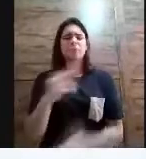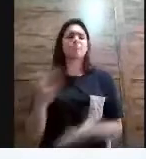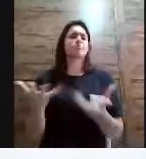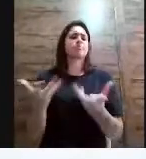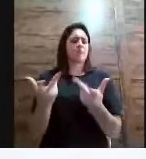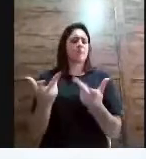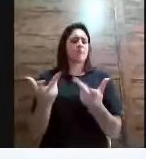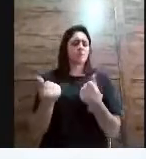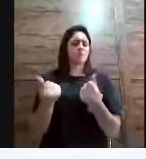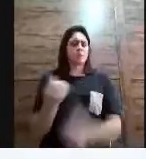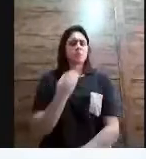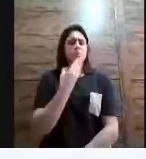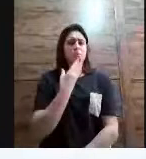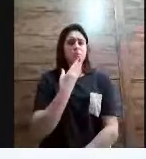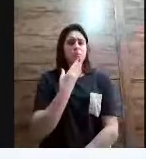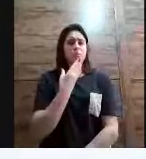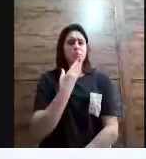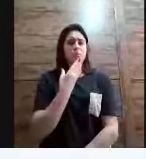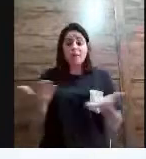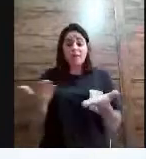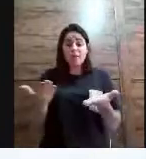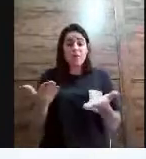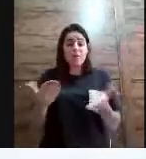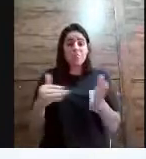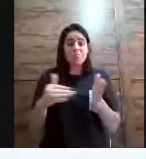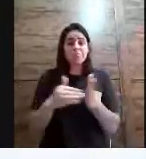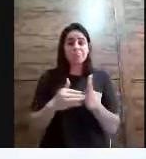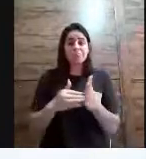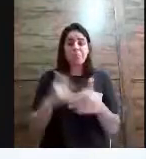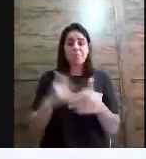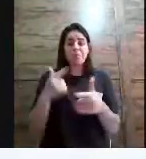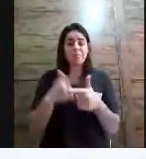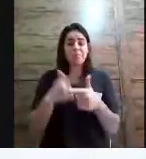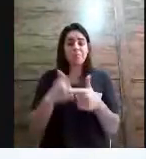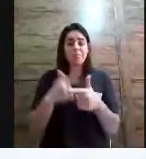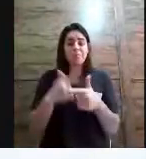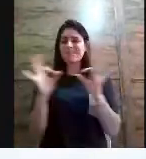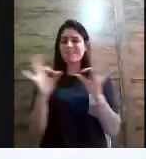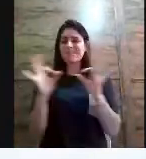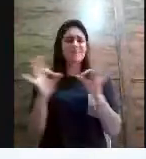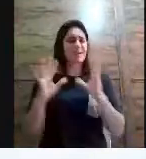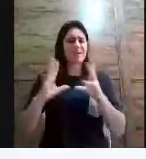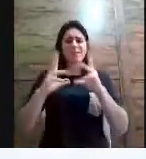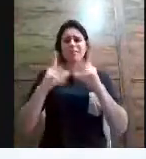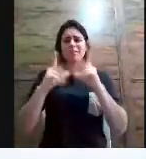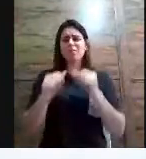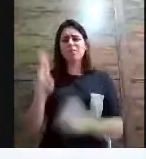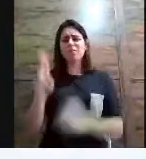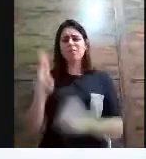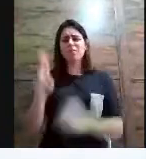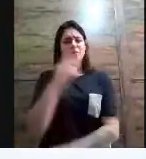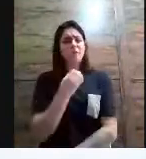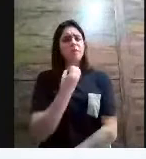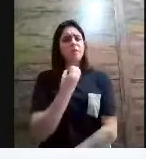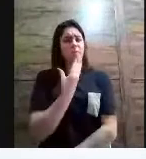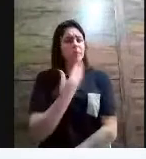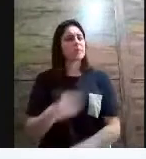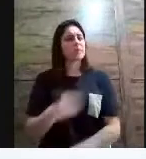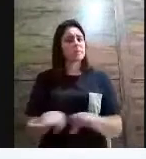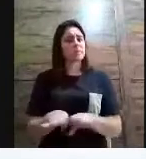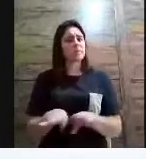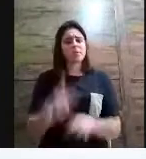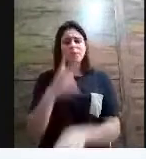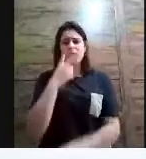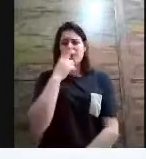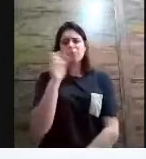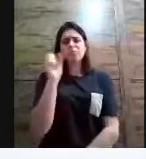nenhum problema em termos de efeitos colaterais que a pessoa não possa tomar. Então, eu acho que é a nossa esperança,